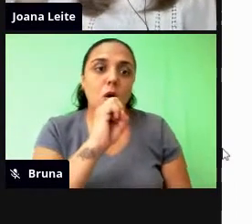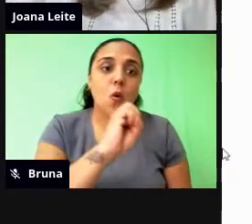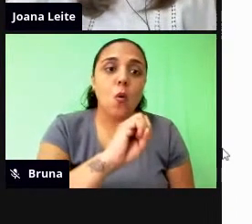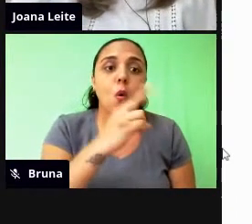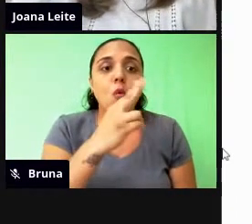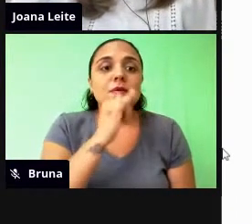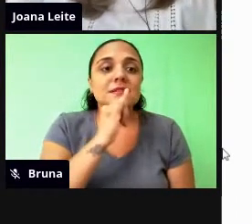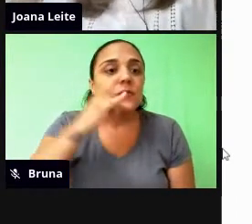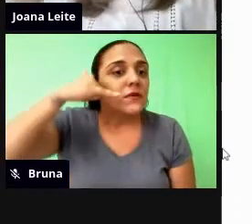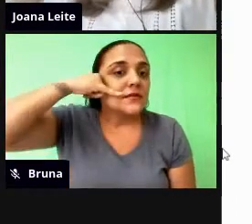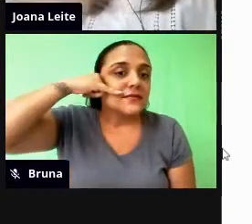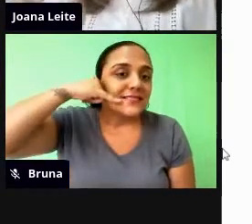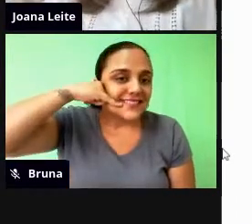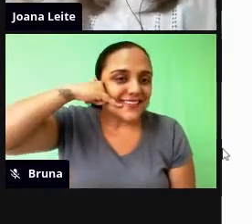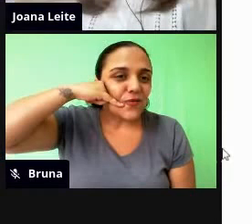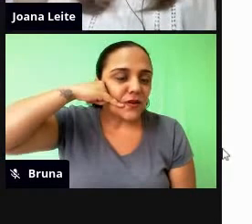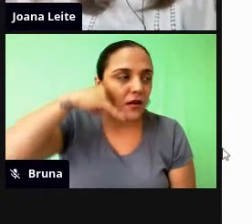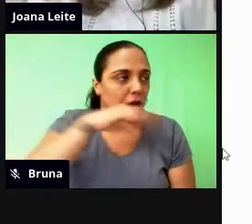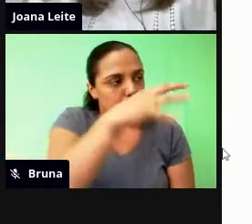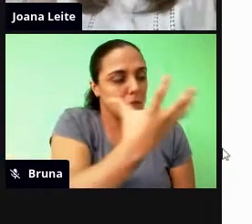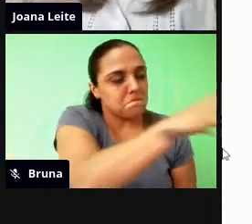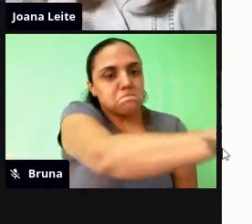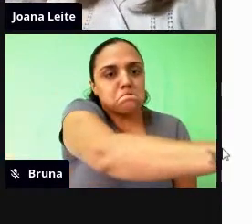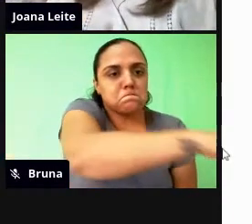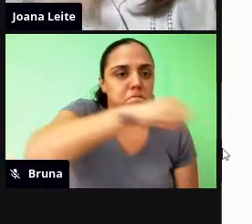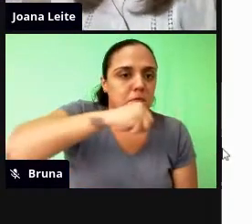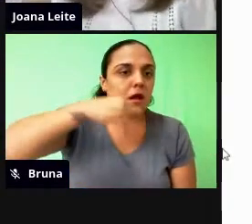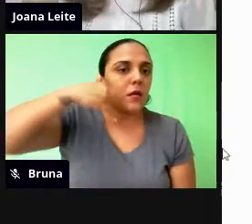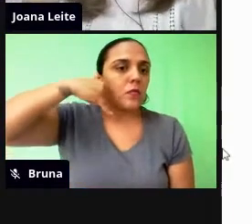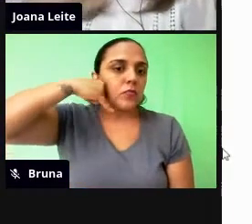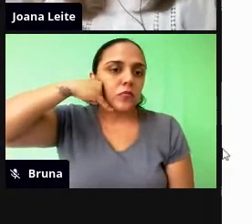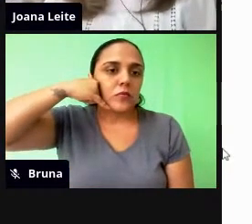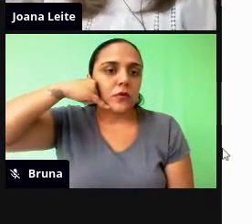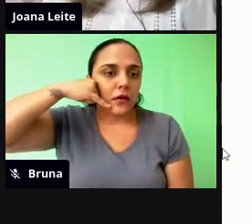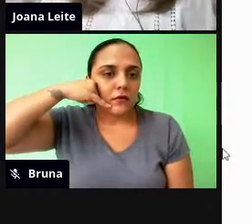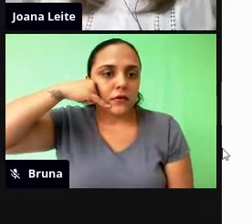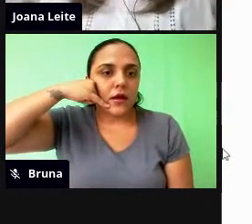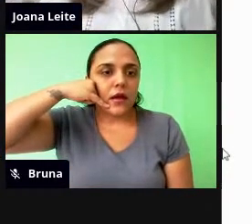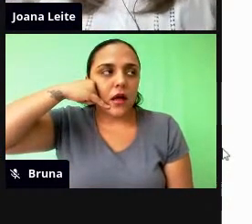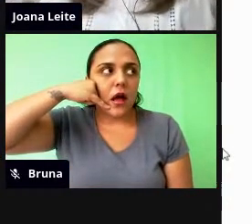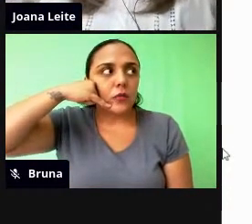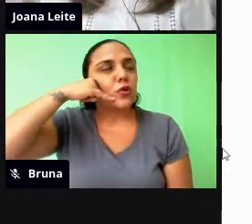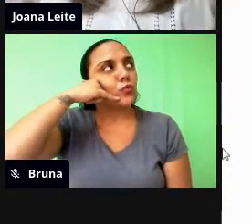pega o telefone, coloca o telefone no ouvido. Então, quando eu faço isso, eu estou também...